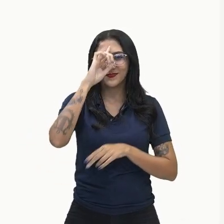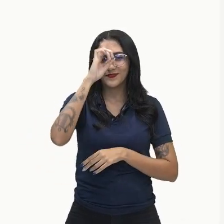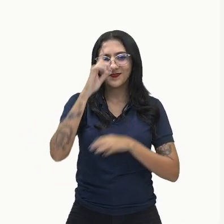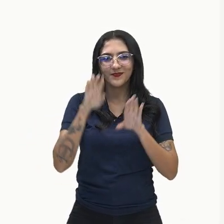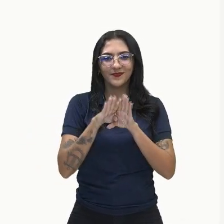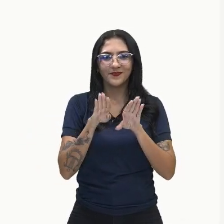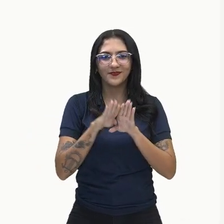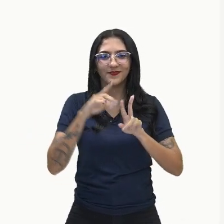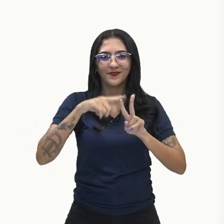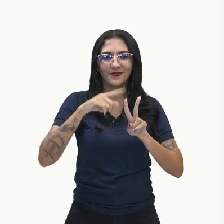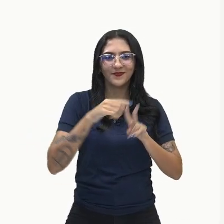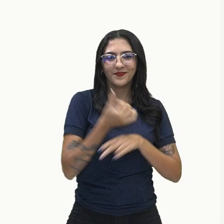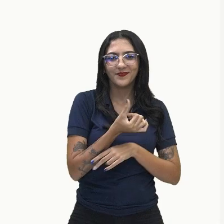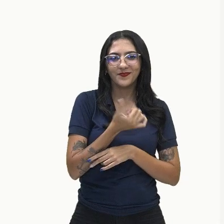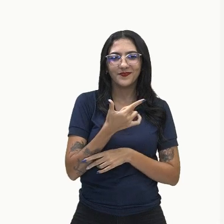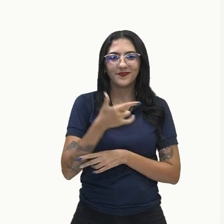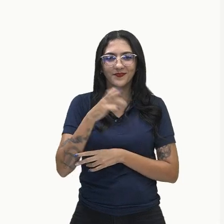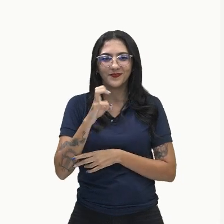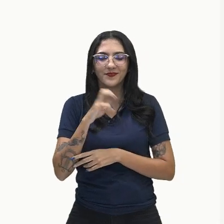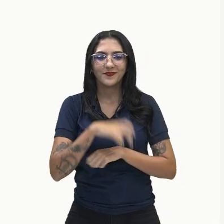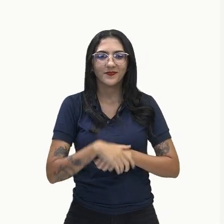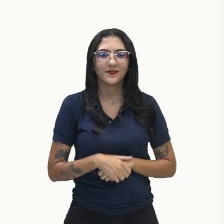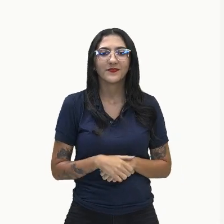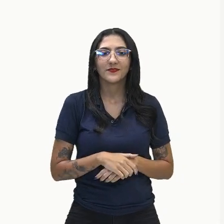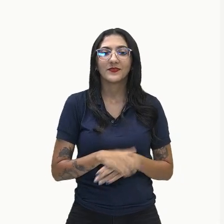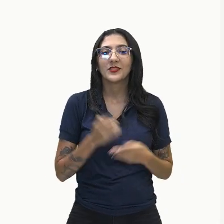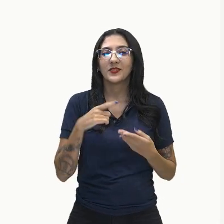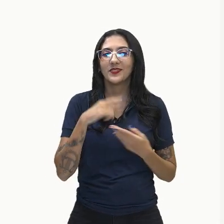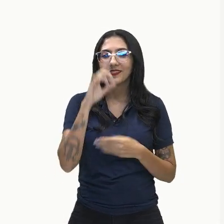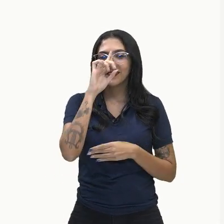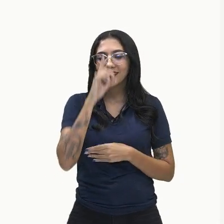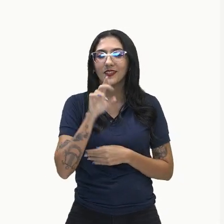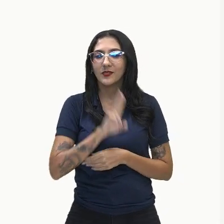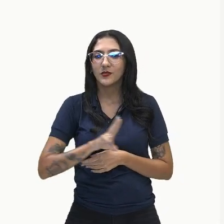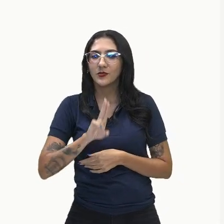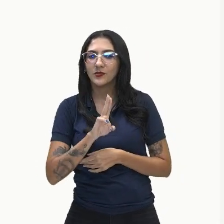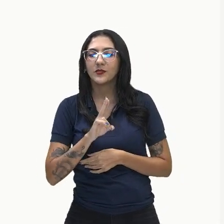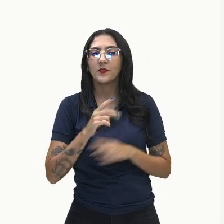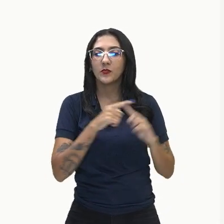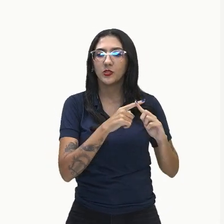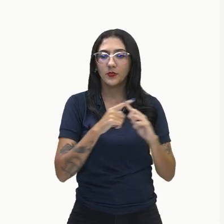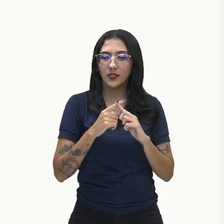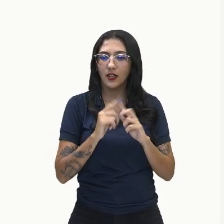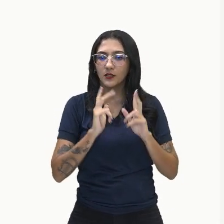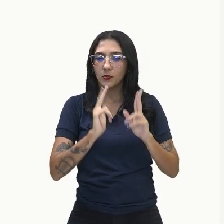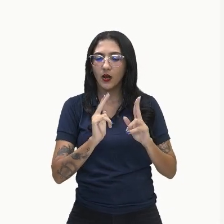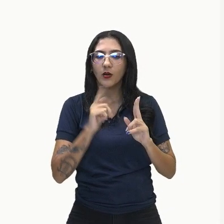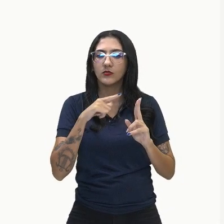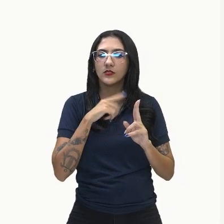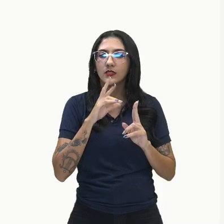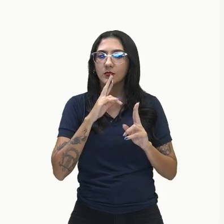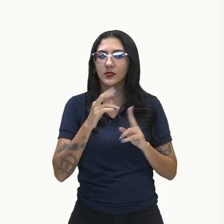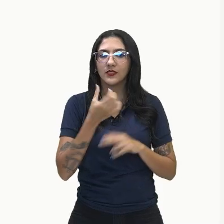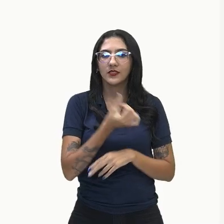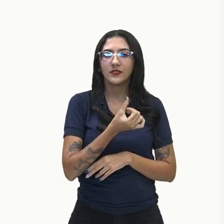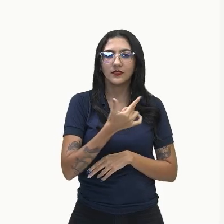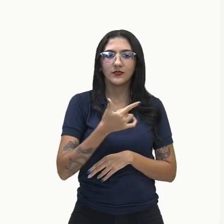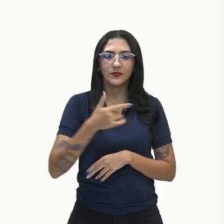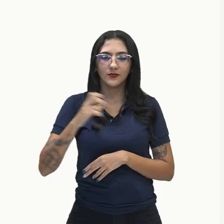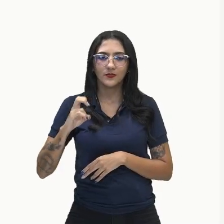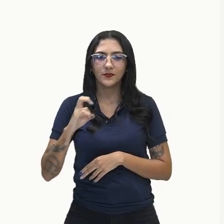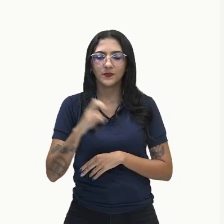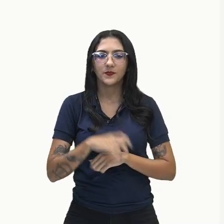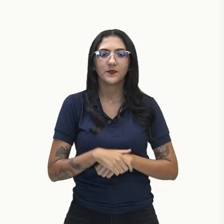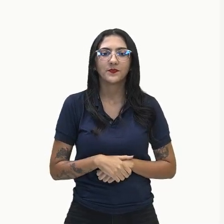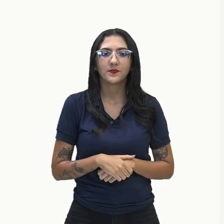625. Mas qual é o número? Ó, raiz quadrada, vamos pensar, qual é o número que eu multiplico por ele mesmo e é igual a 625? Então, esse